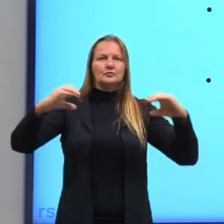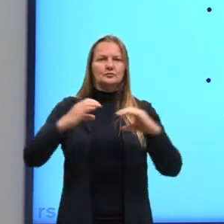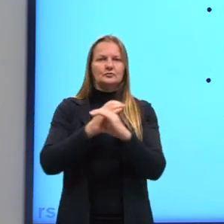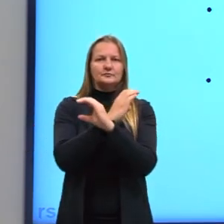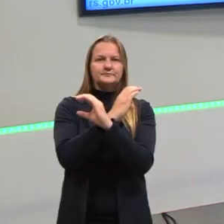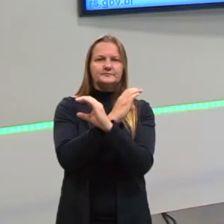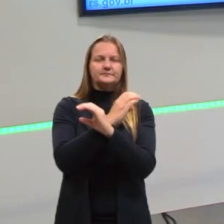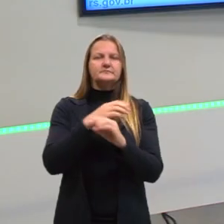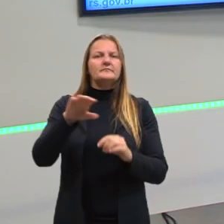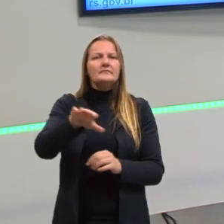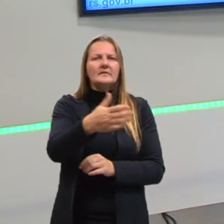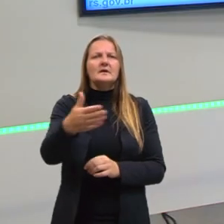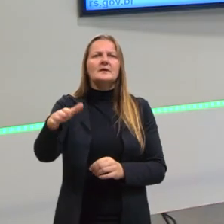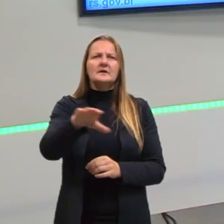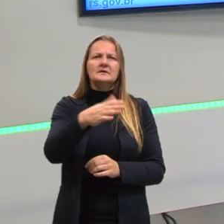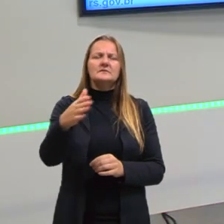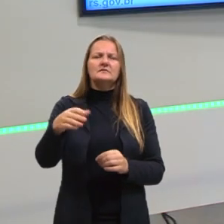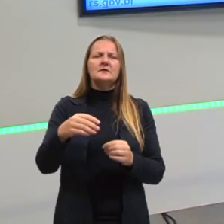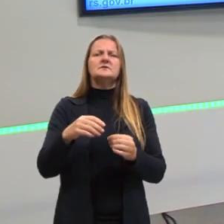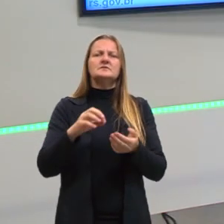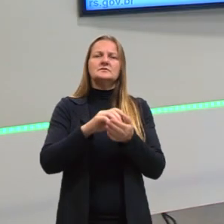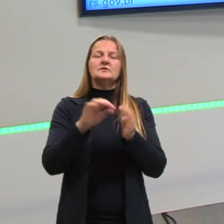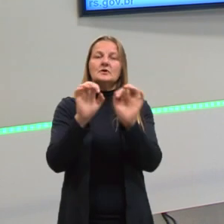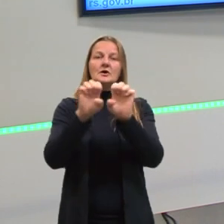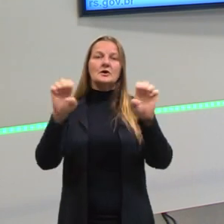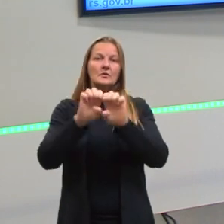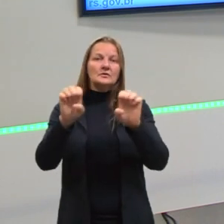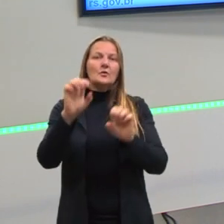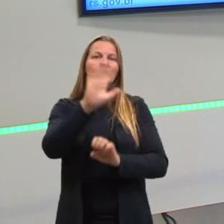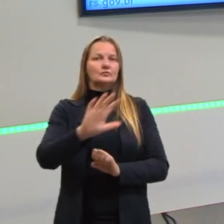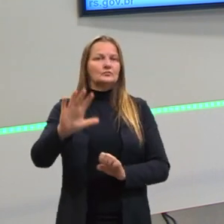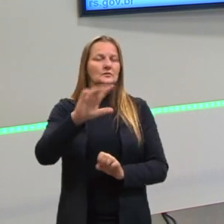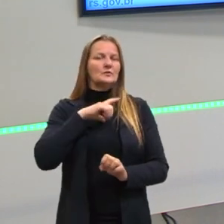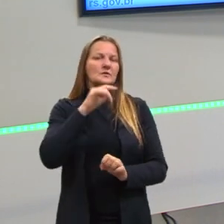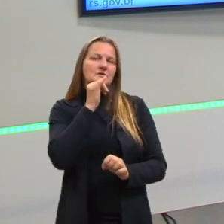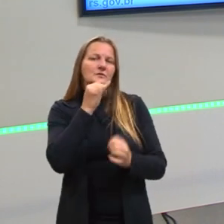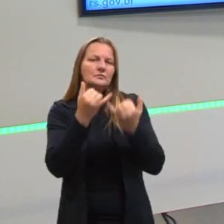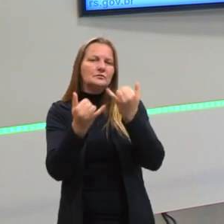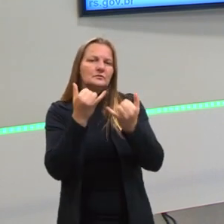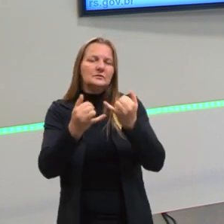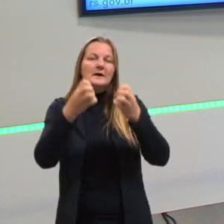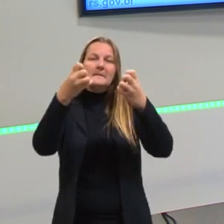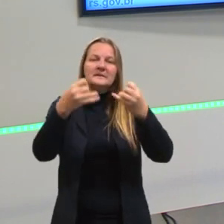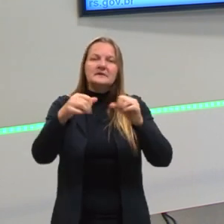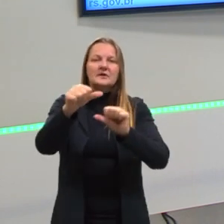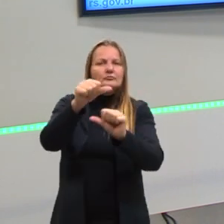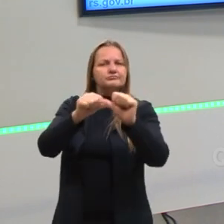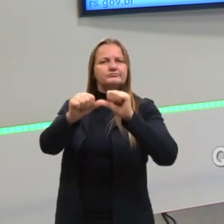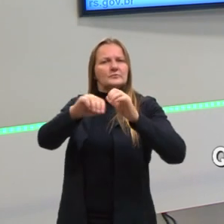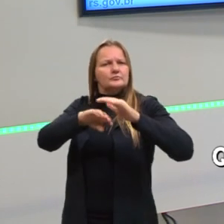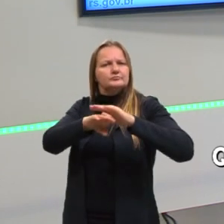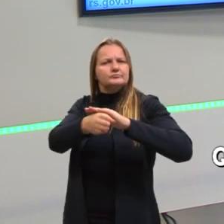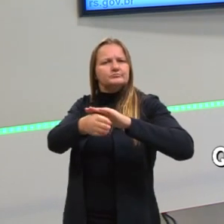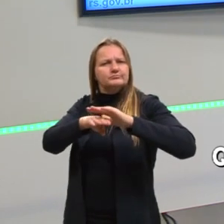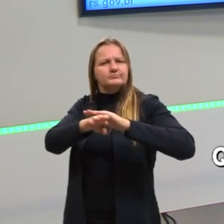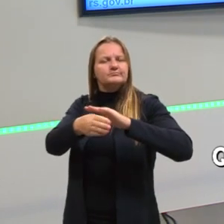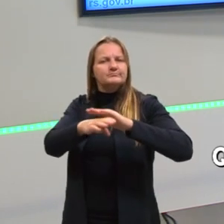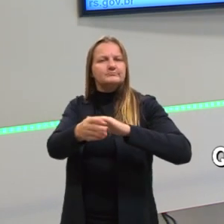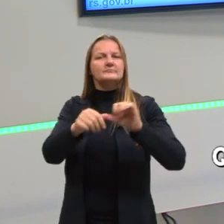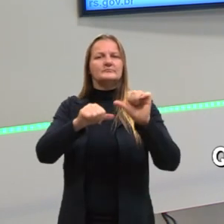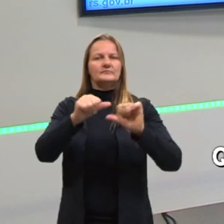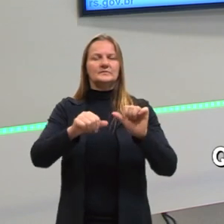às vezes para chegar na equação global e a gente vai ver um exemplo eu preciso fazer algumas os sonhos algumas alterações